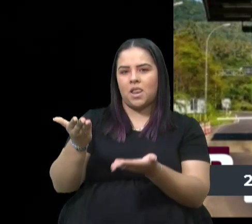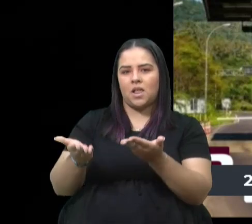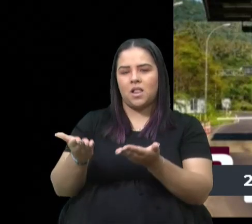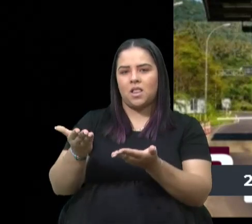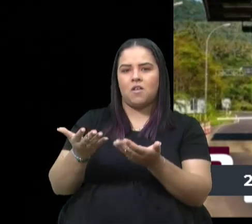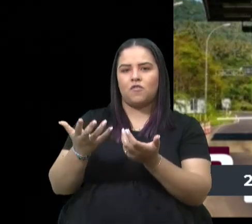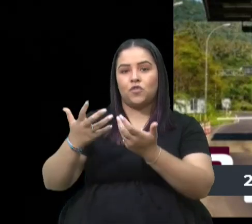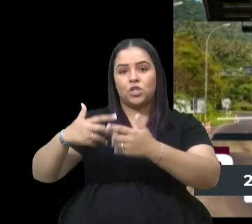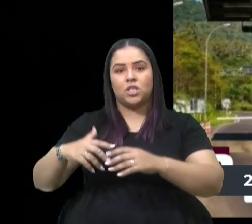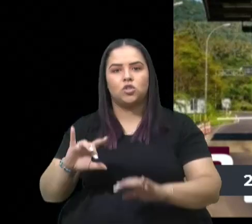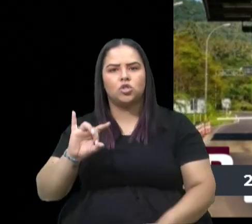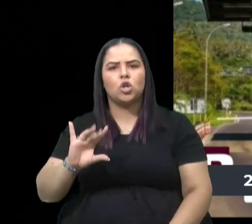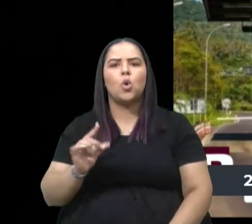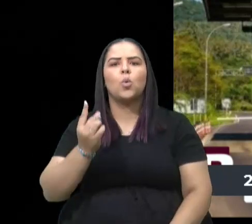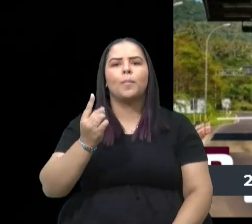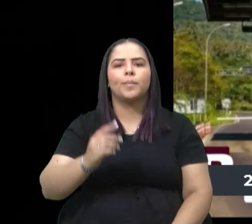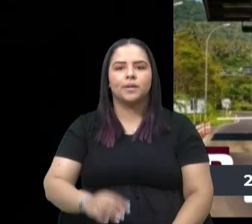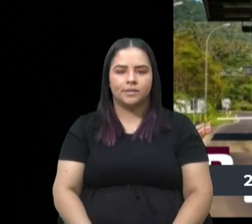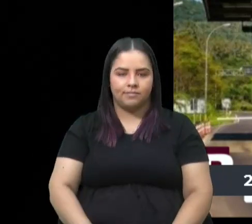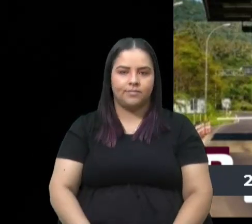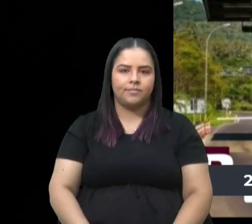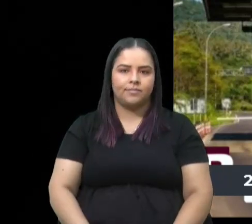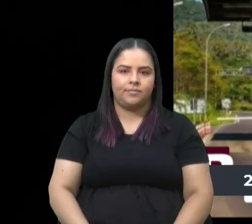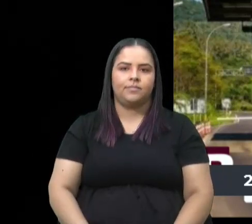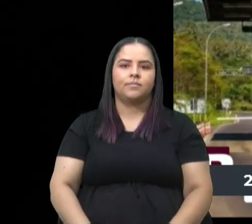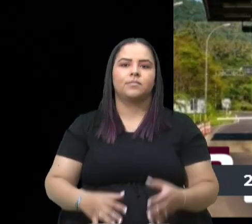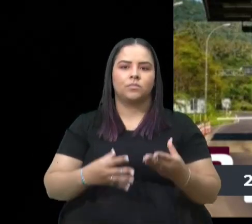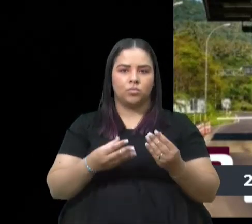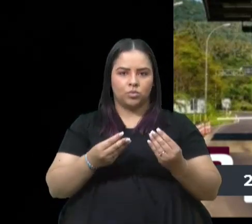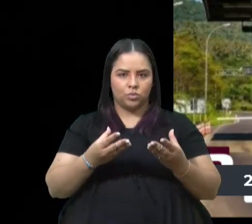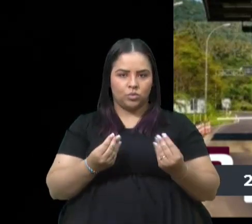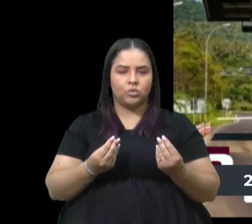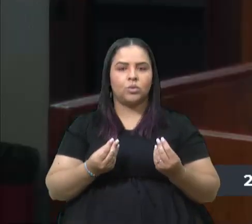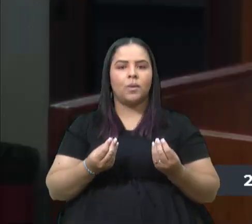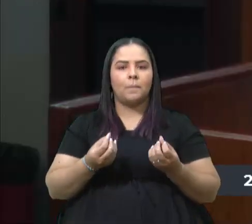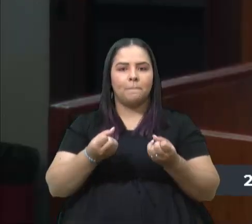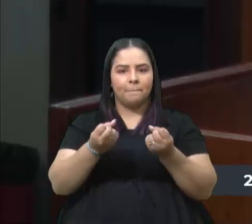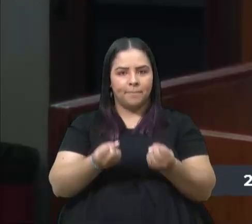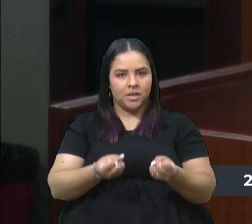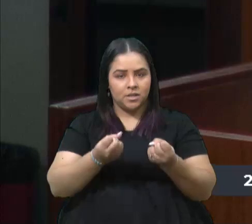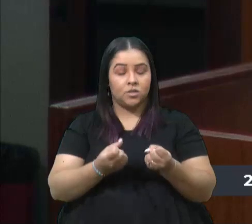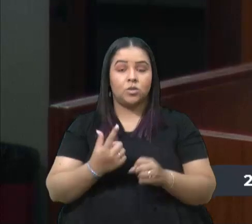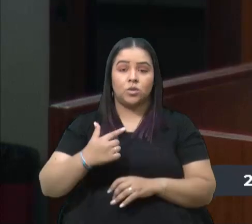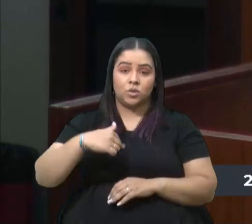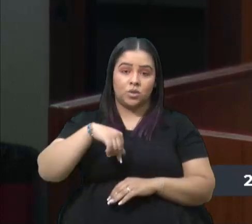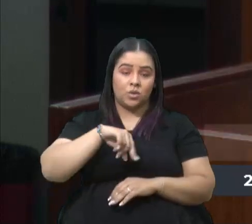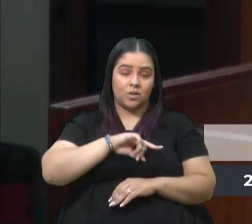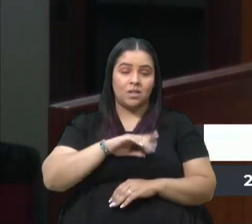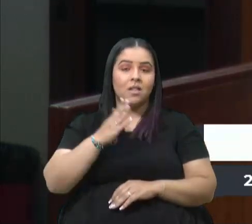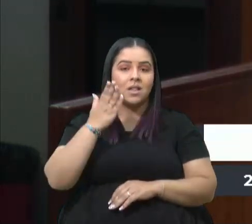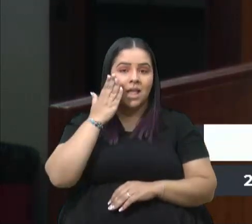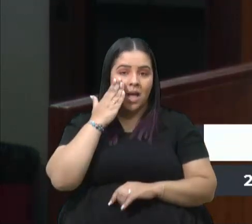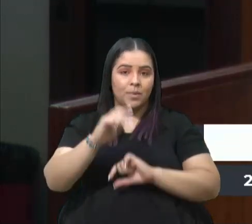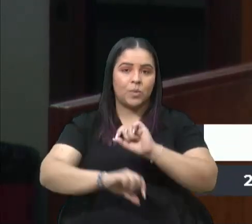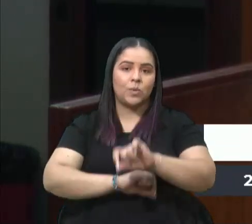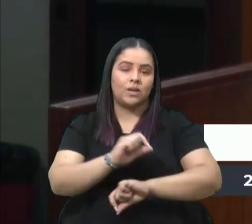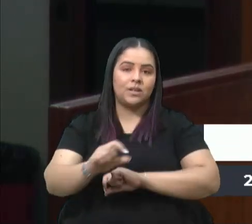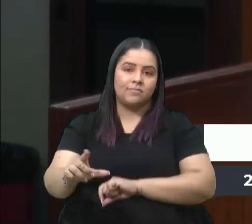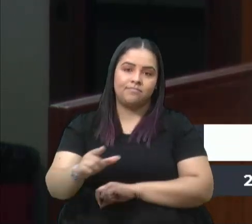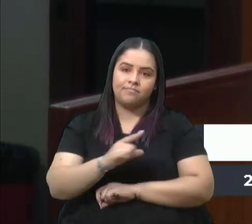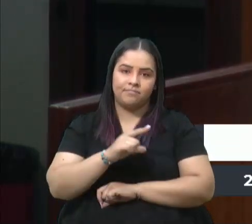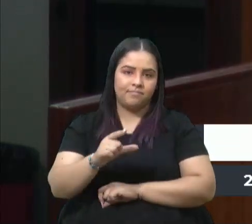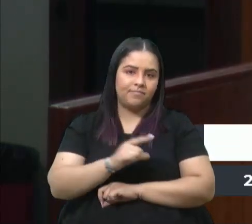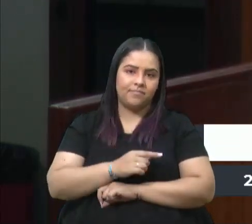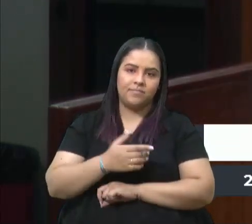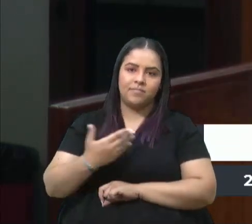Uma balança funcionando. Então, o excesso de peso, a gente sabe que é o que proporciona, infelizmente, que